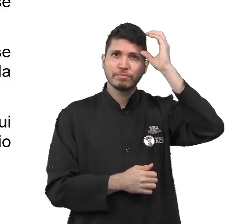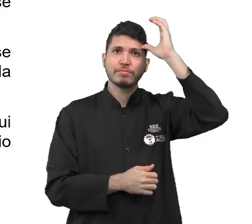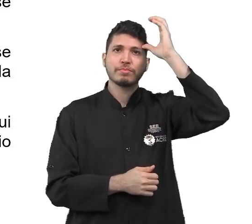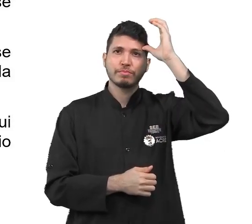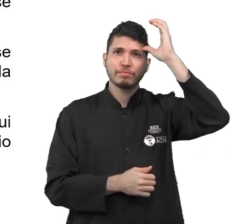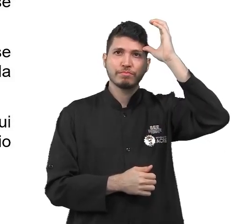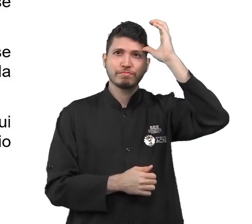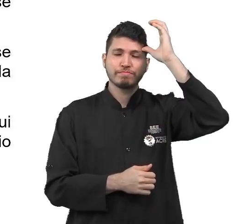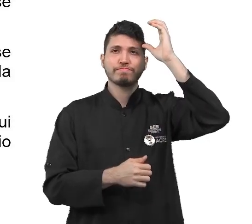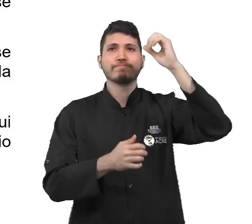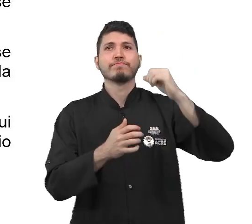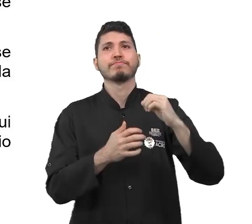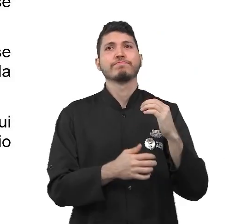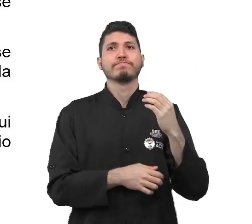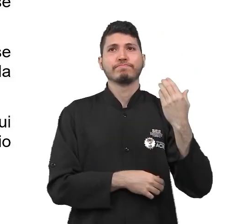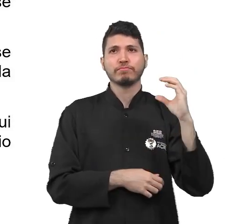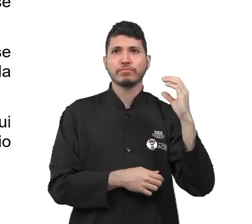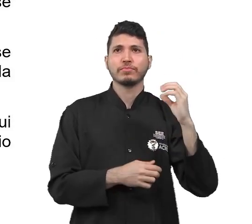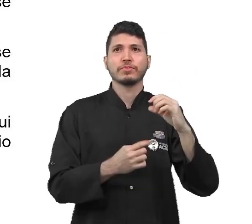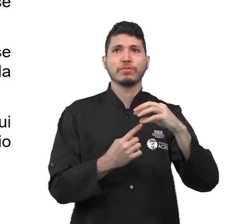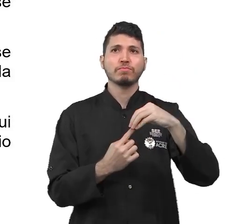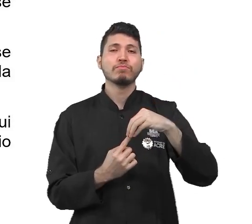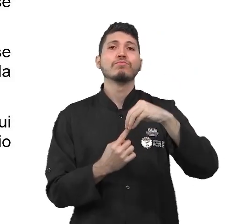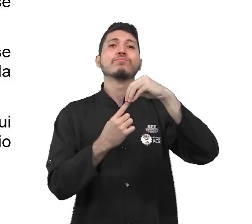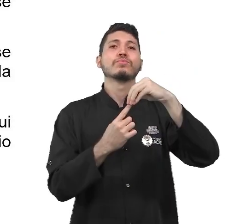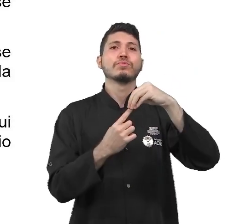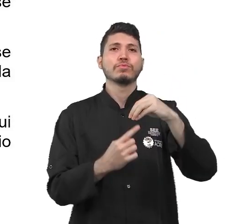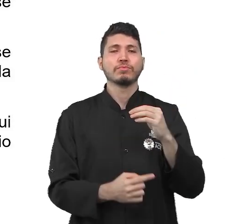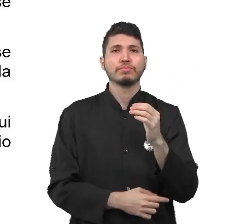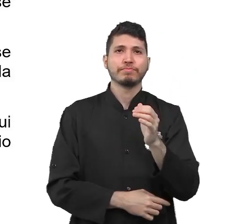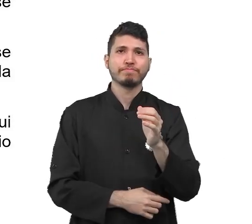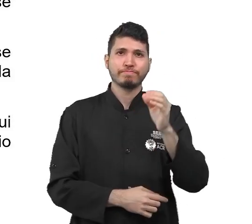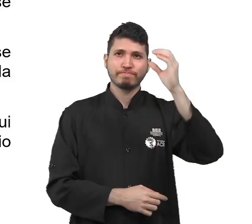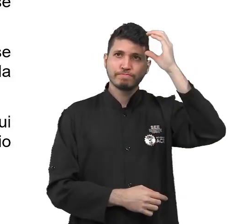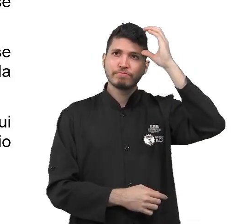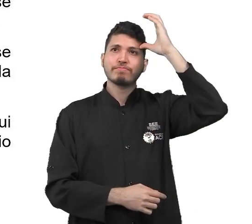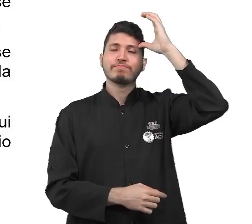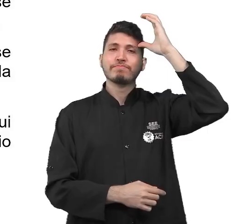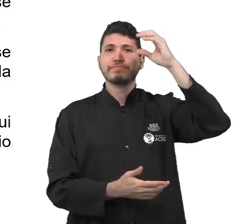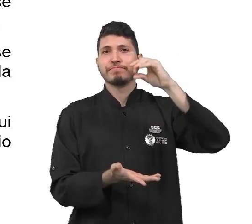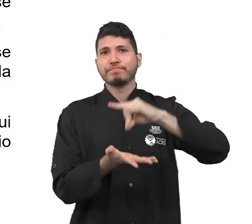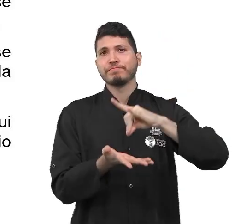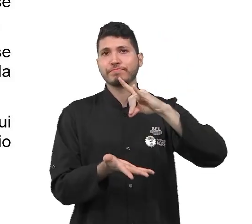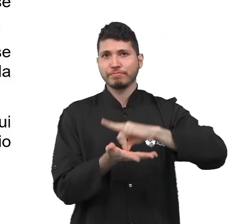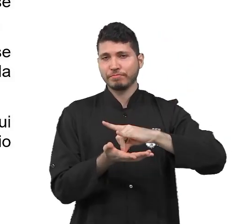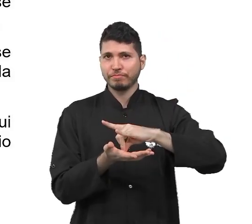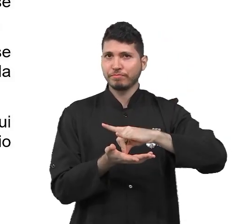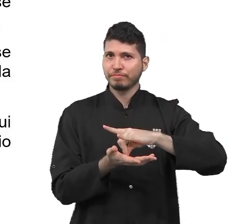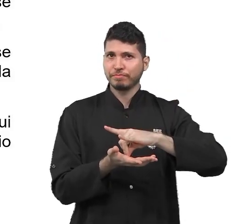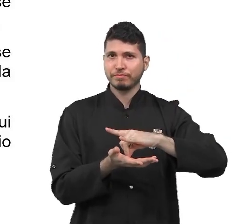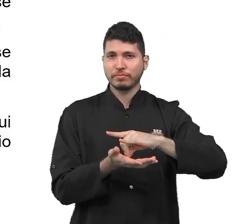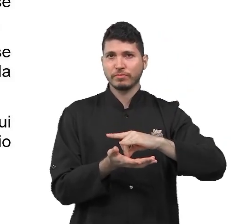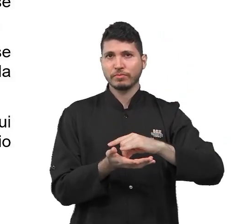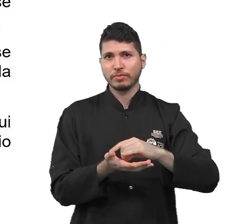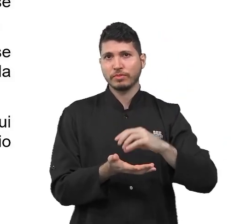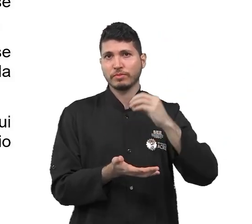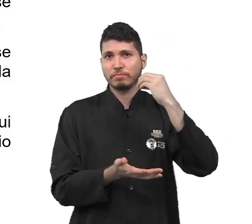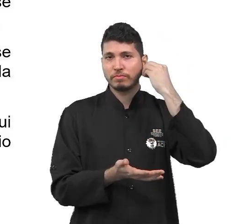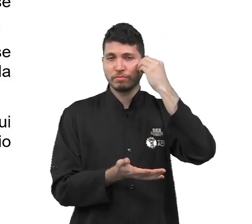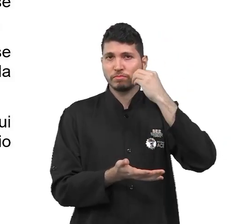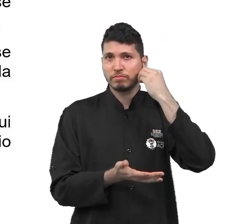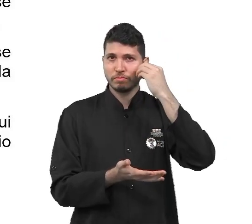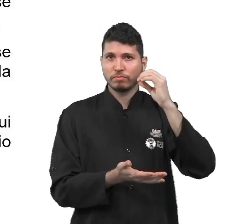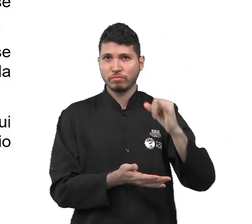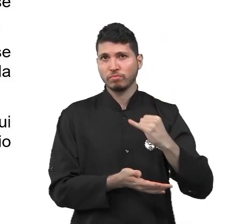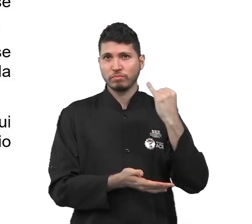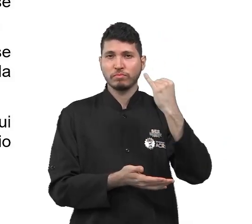esse conhecimento acontece pelo acúmulo de conhecimento, pelo acúmulo de experiências. Temos também